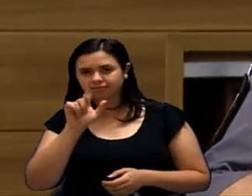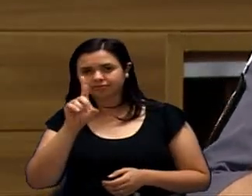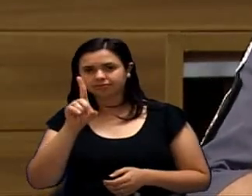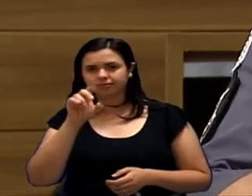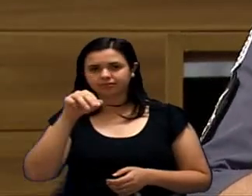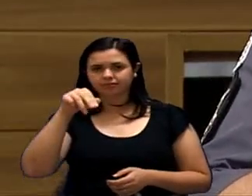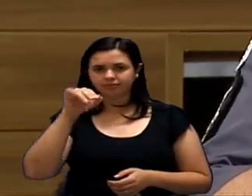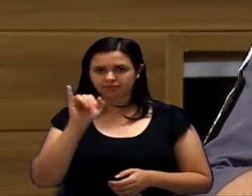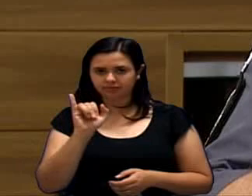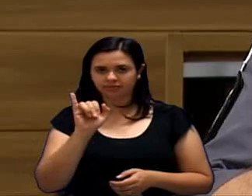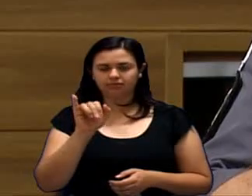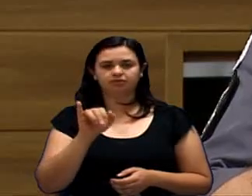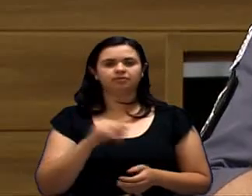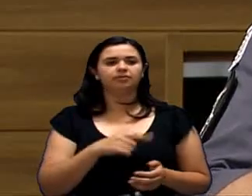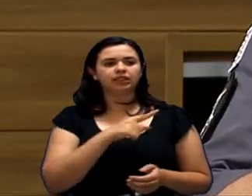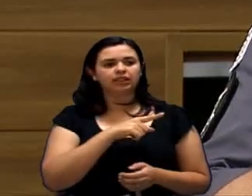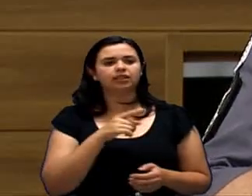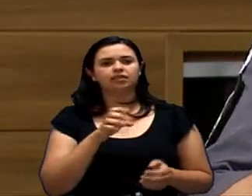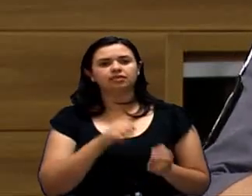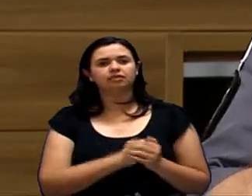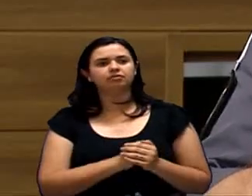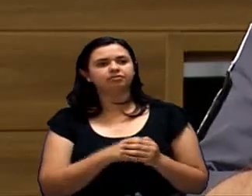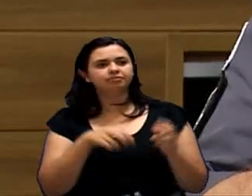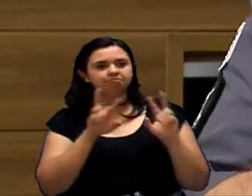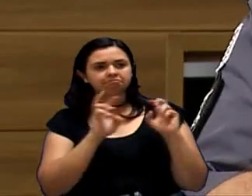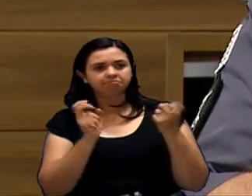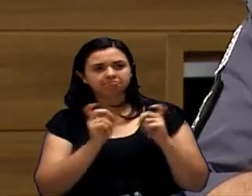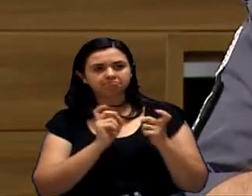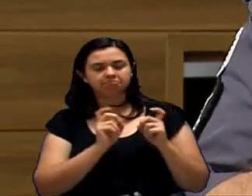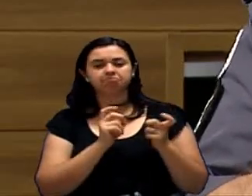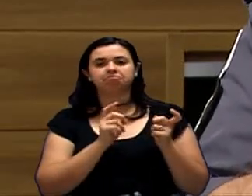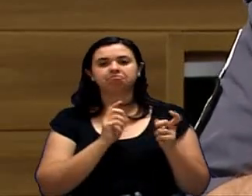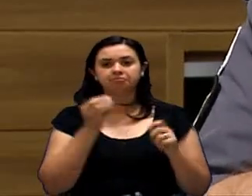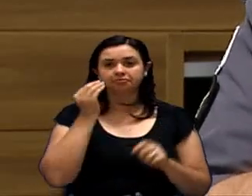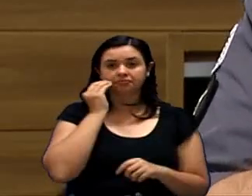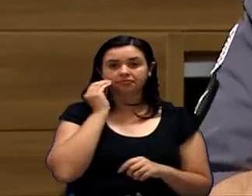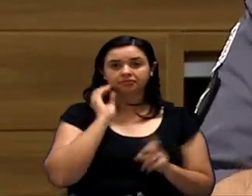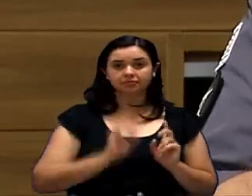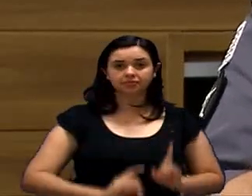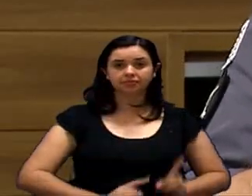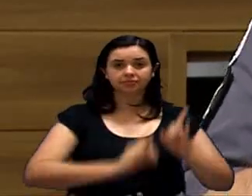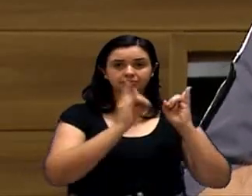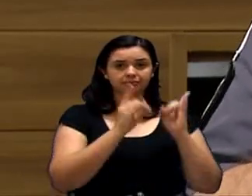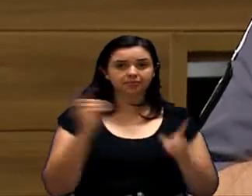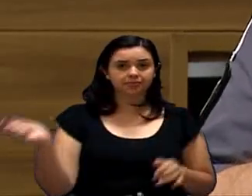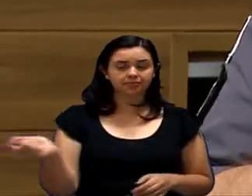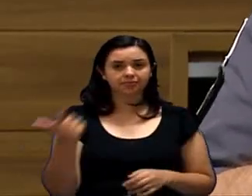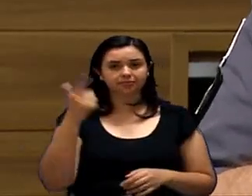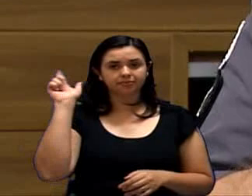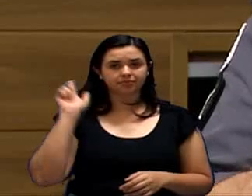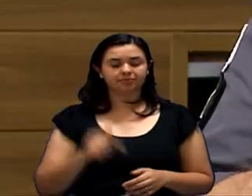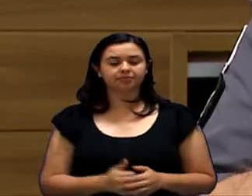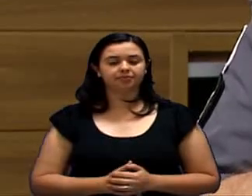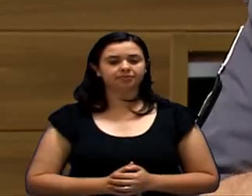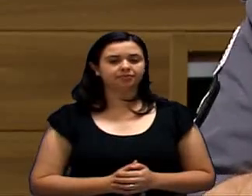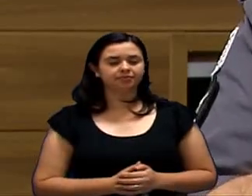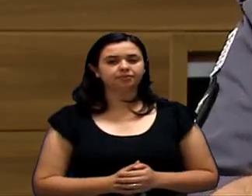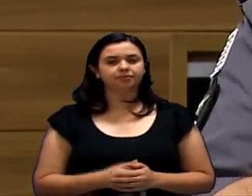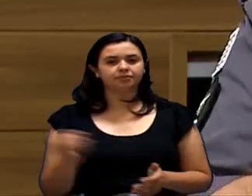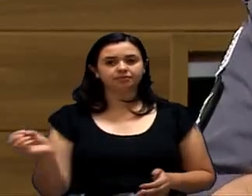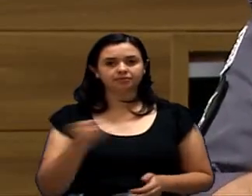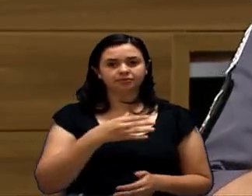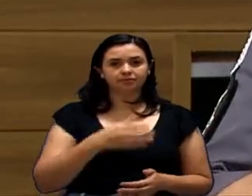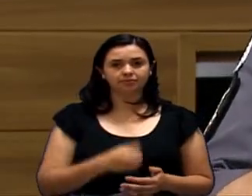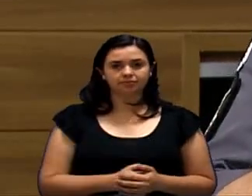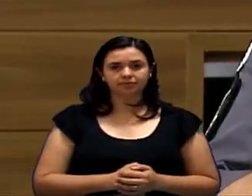está em uma reunião em busca de um novo prédio, né, junto ao apoio da Prefeitura, da Câmara, em busca de um novo prédio